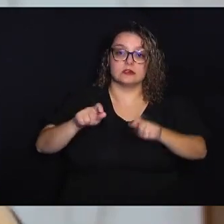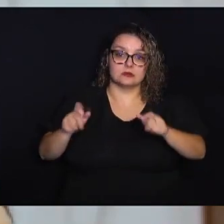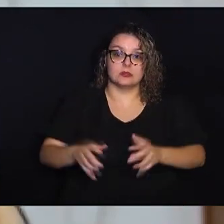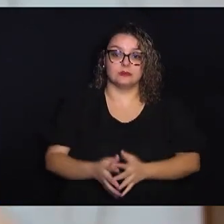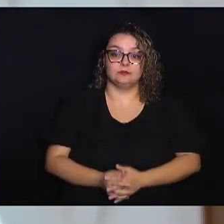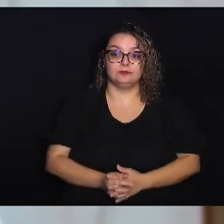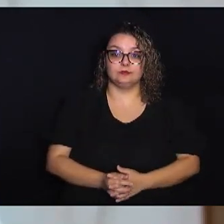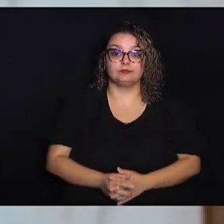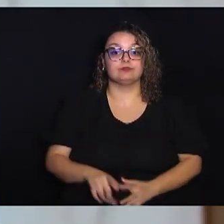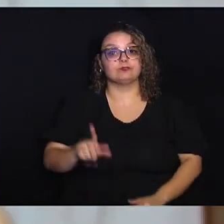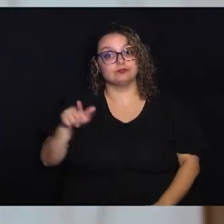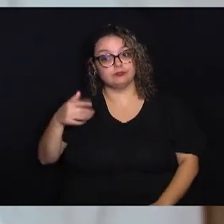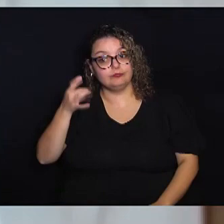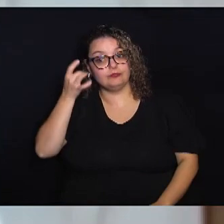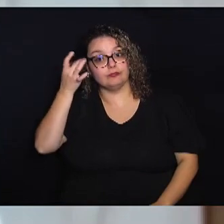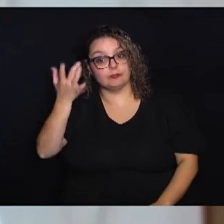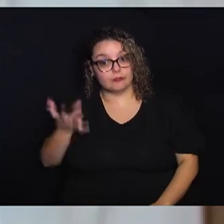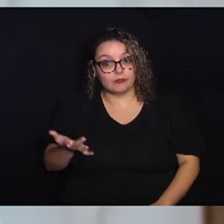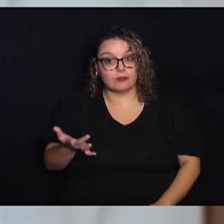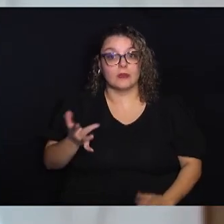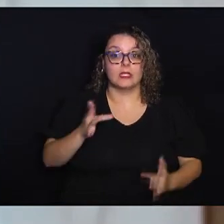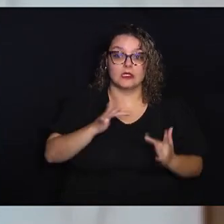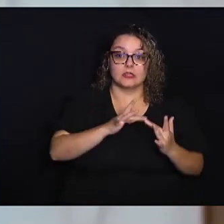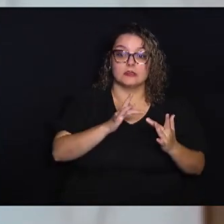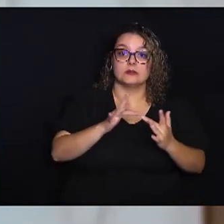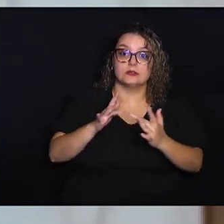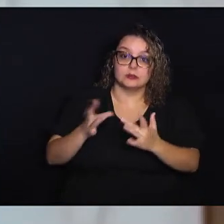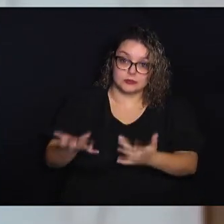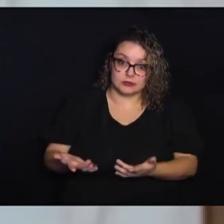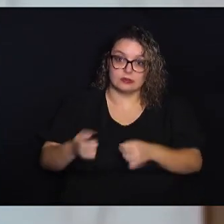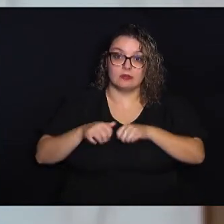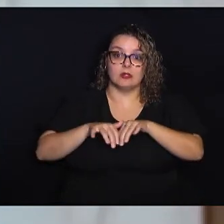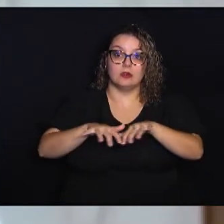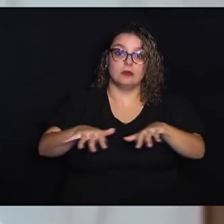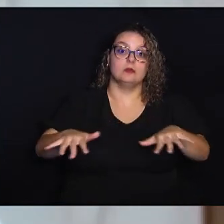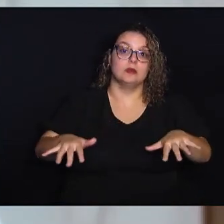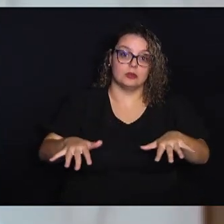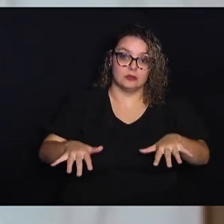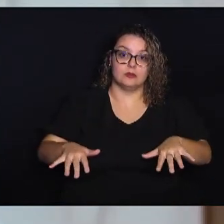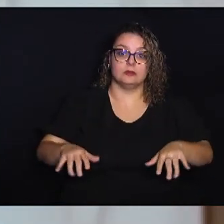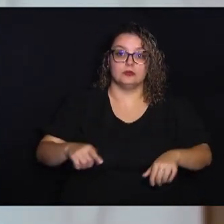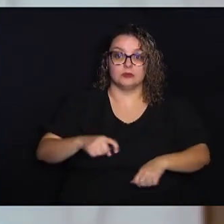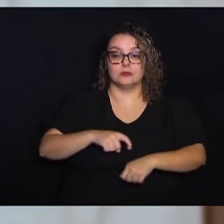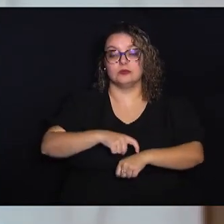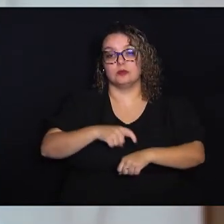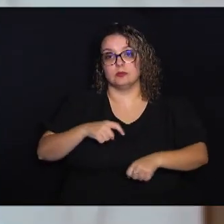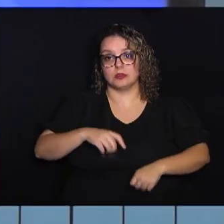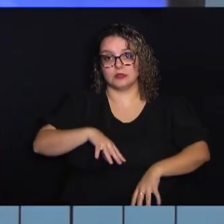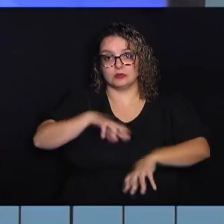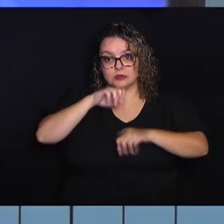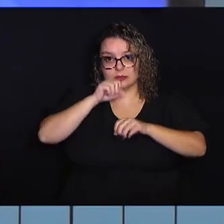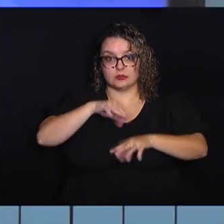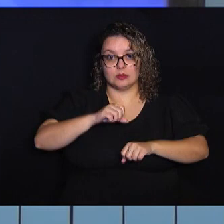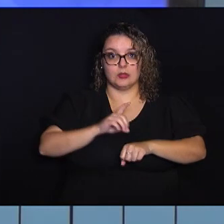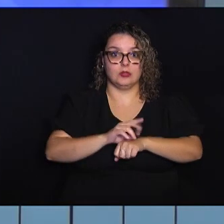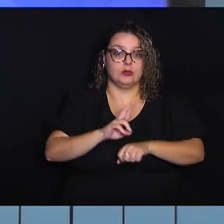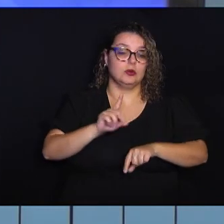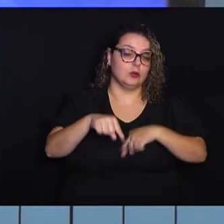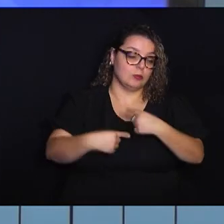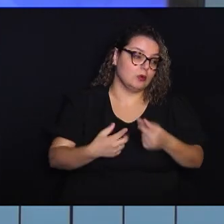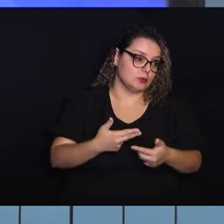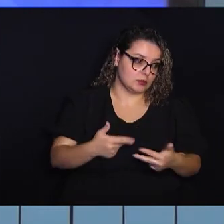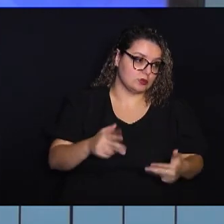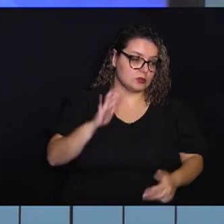que aí facilita esse contato e a transmissão dos quadros respiratórios. Doutor, um outro ponto que eu